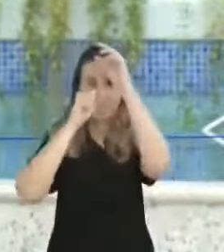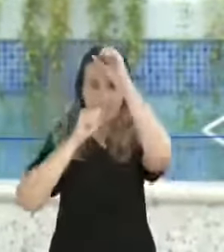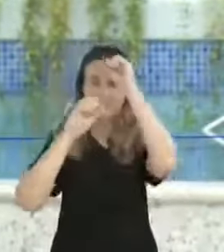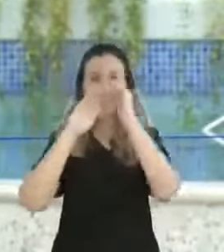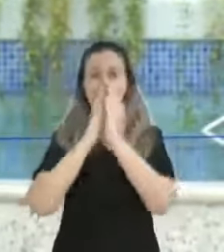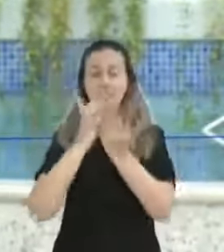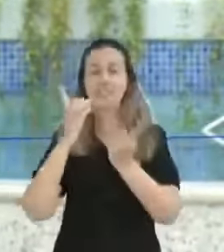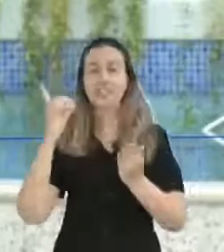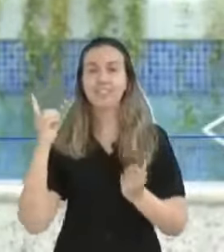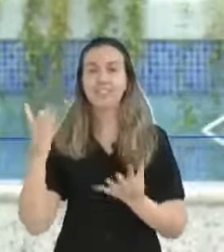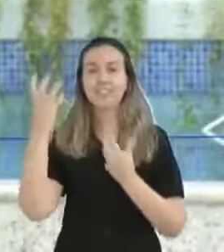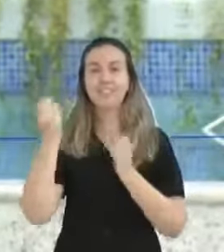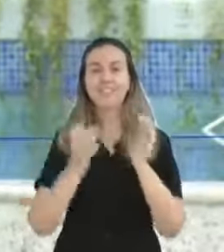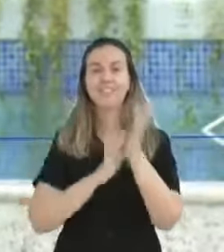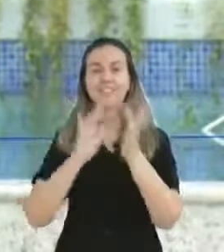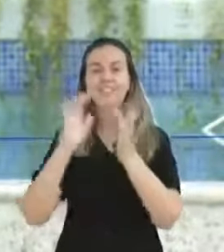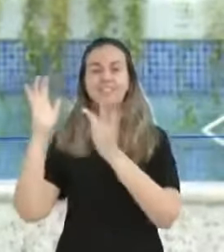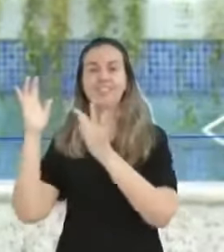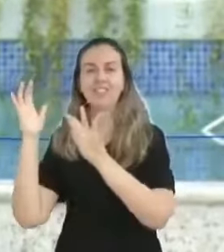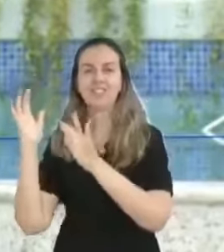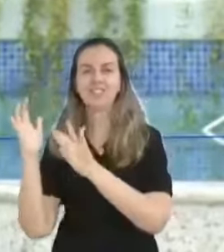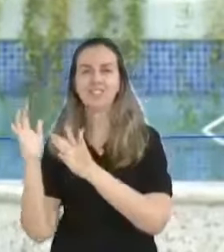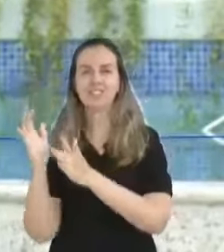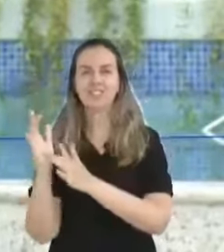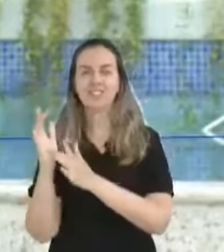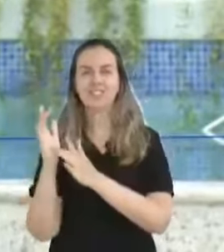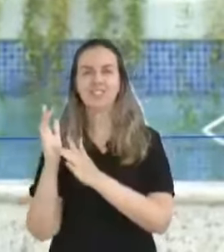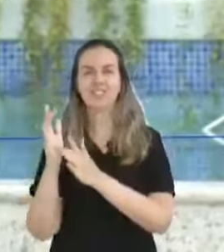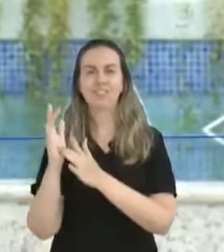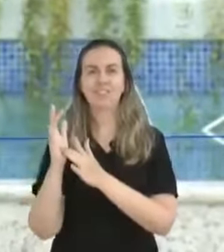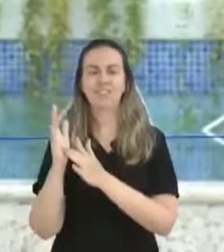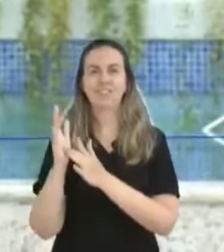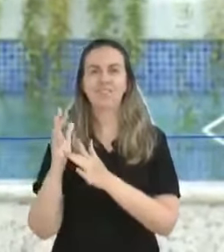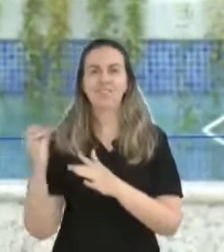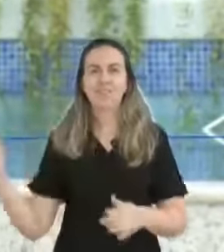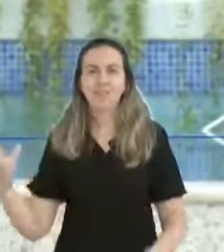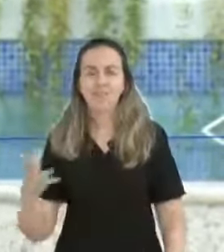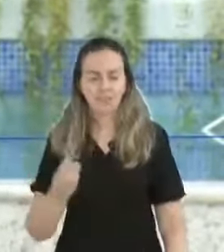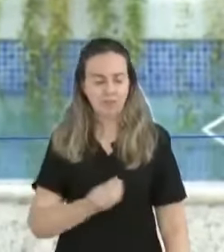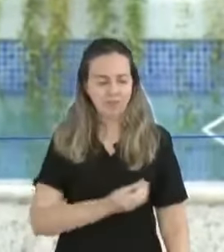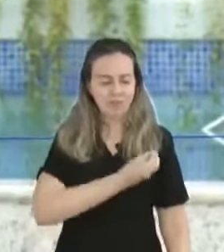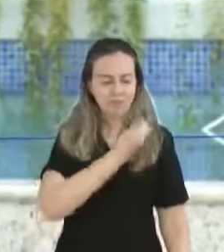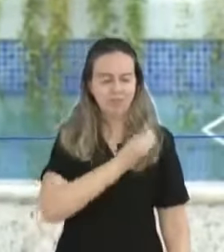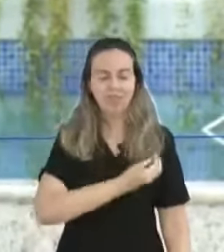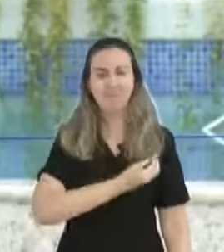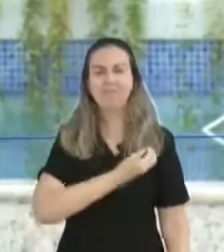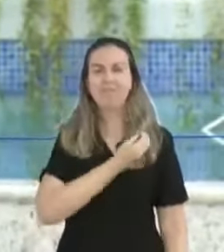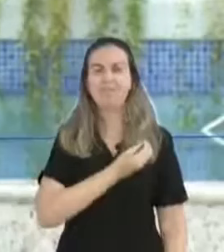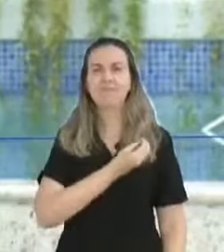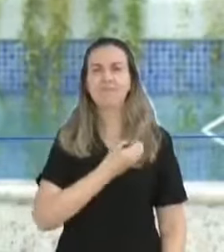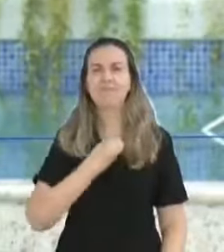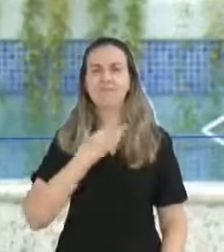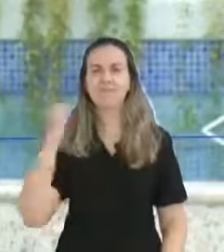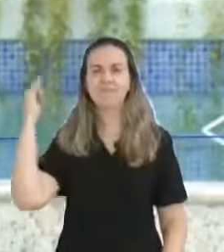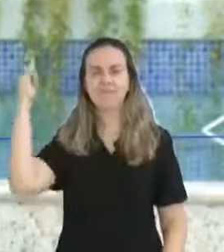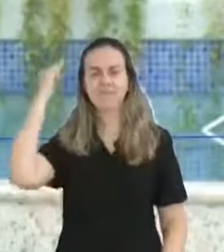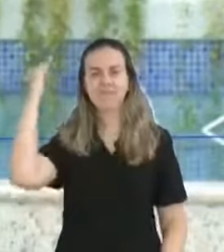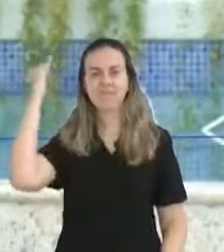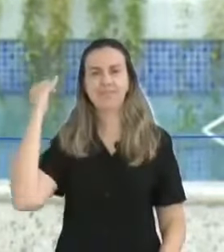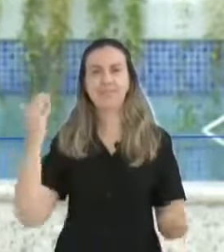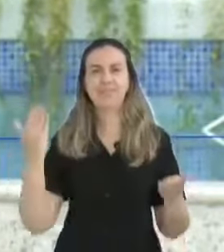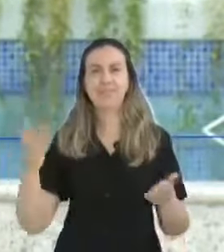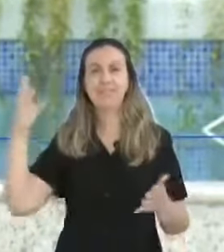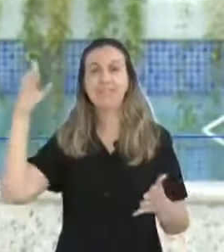De repente a igreja começa a mergulhar no esfriamento espiritual, queridos e amados irmãos, e